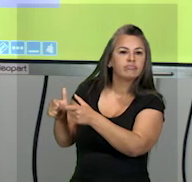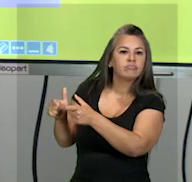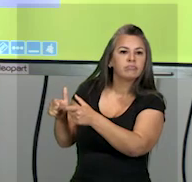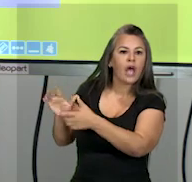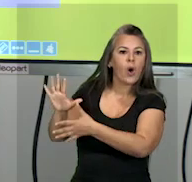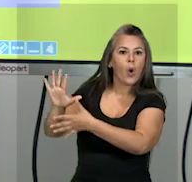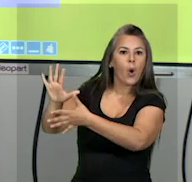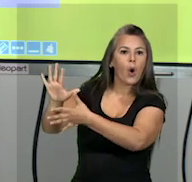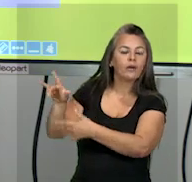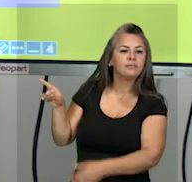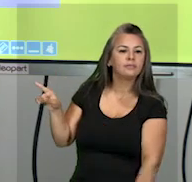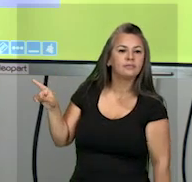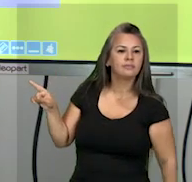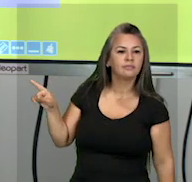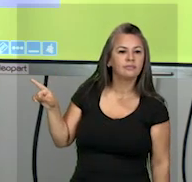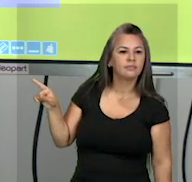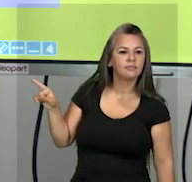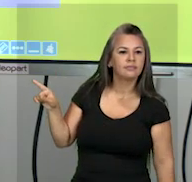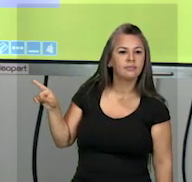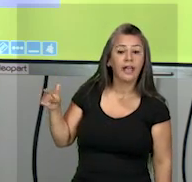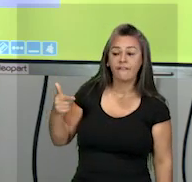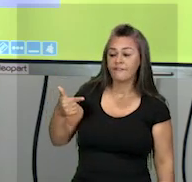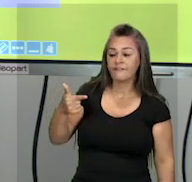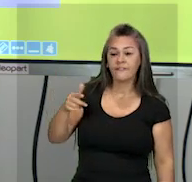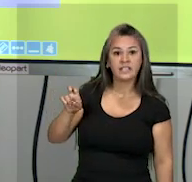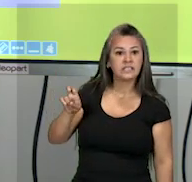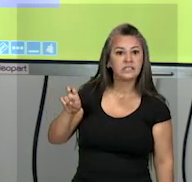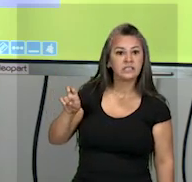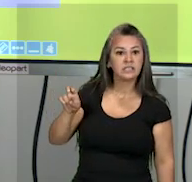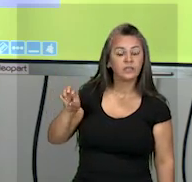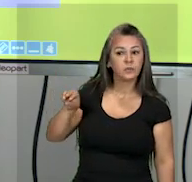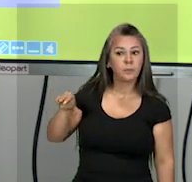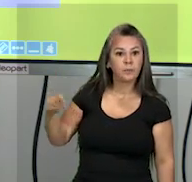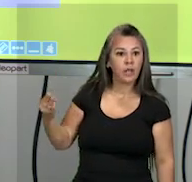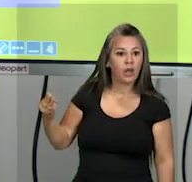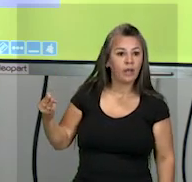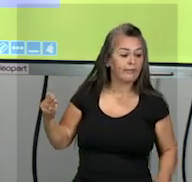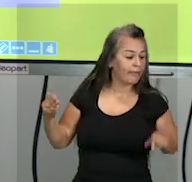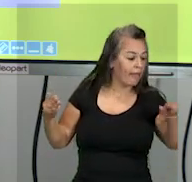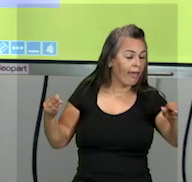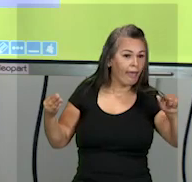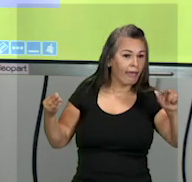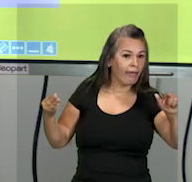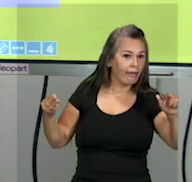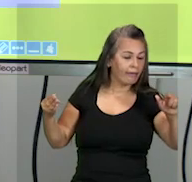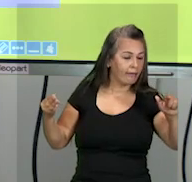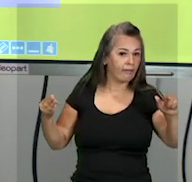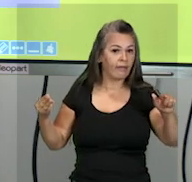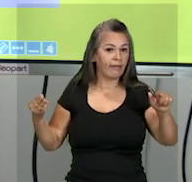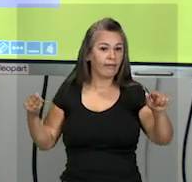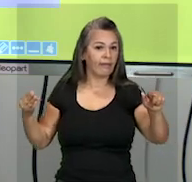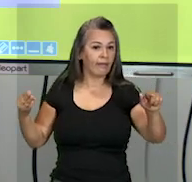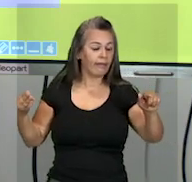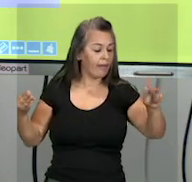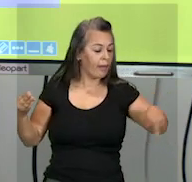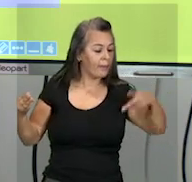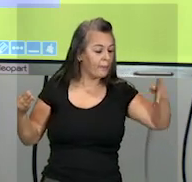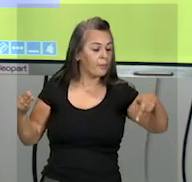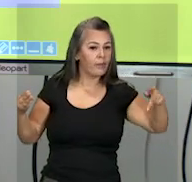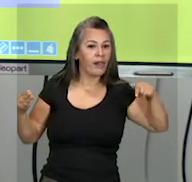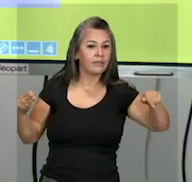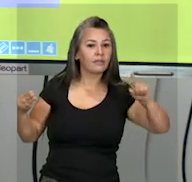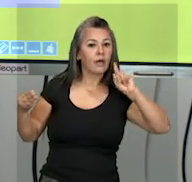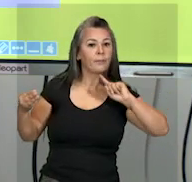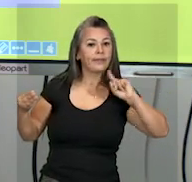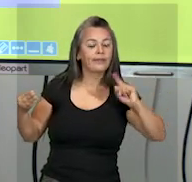menos a população do nosso estado, de Minas Gerais. Ou seja, você pega a população de Minas Gerais e espalha na Austrália inteira. Ela é muito pouco povoada.